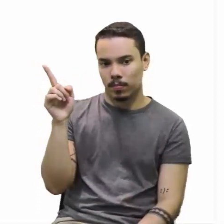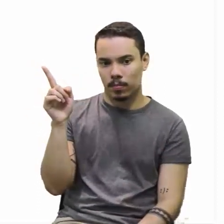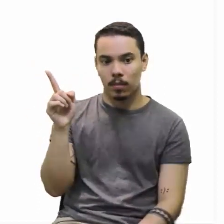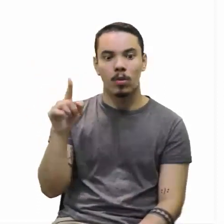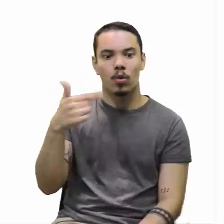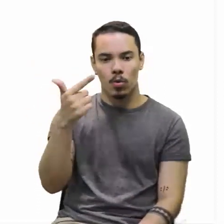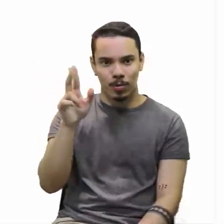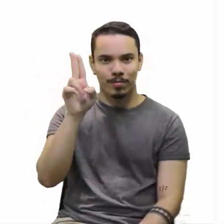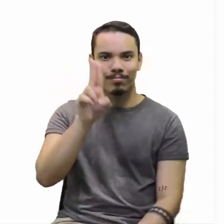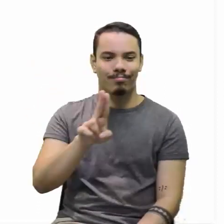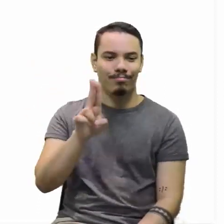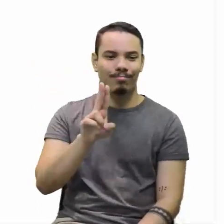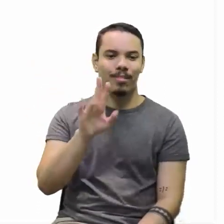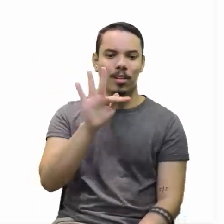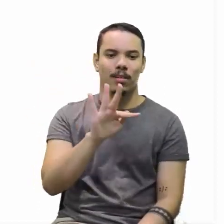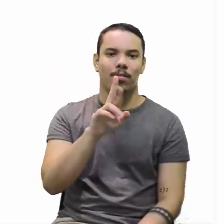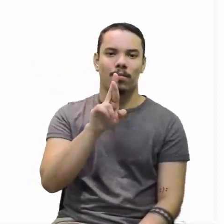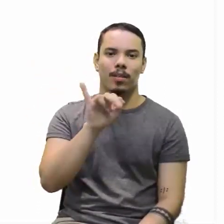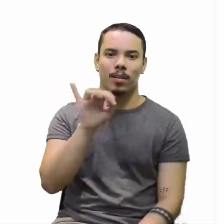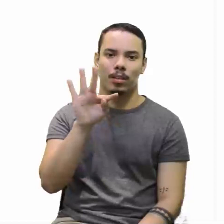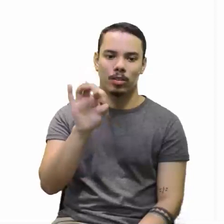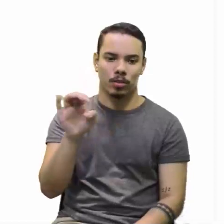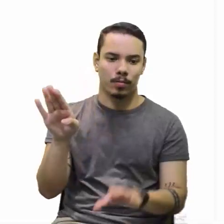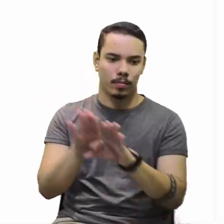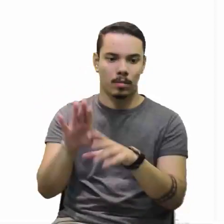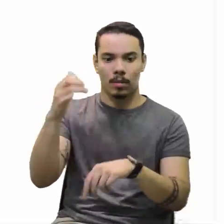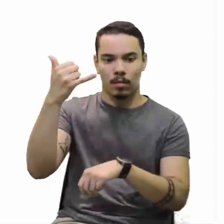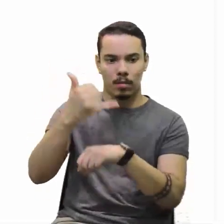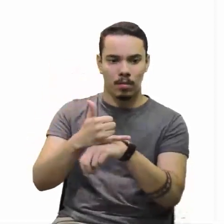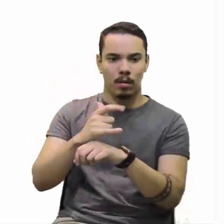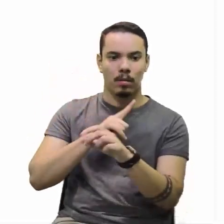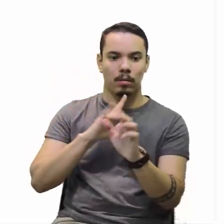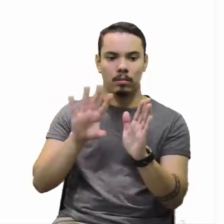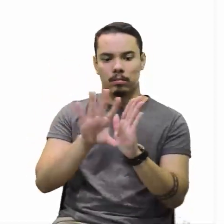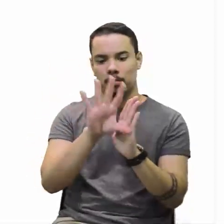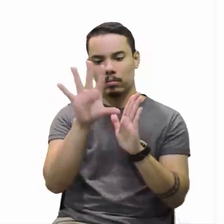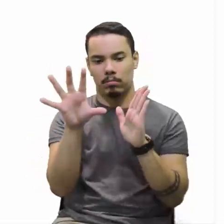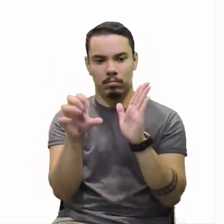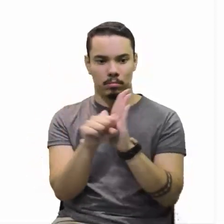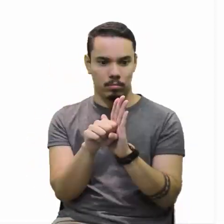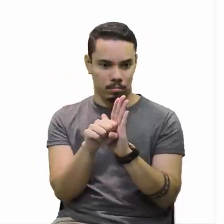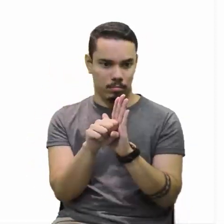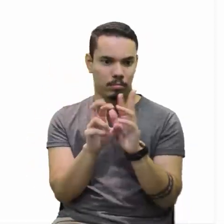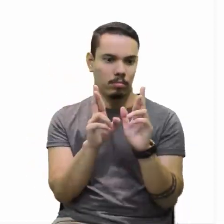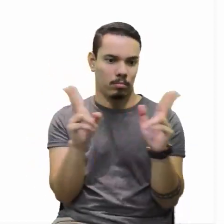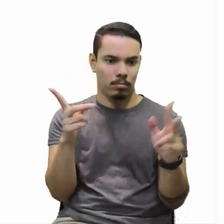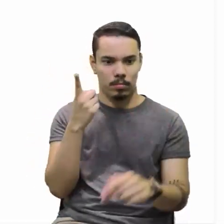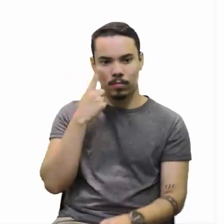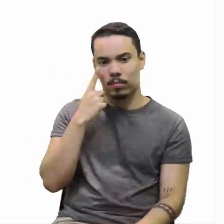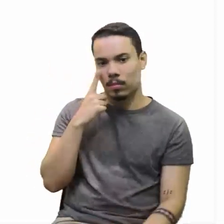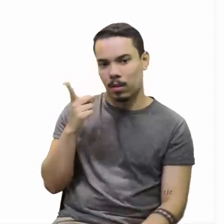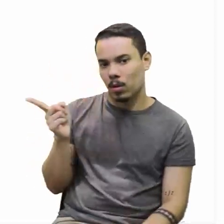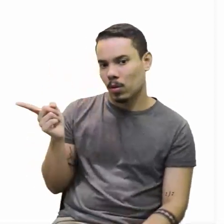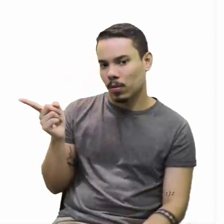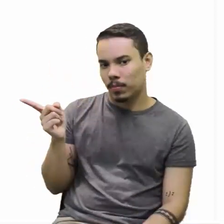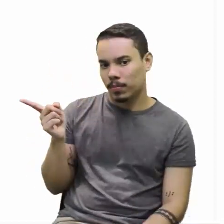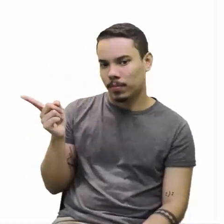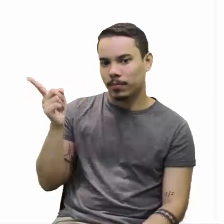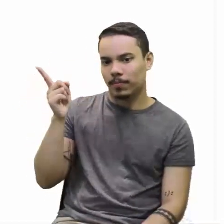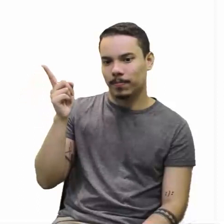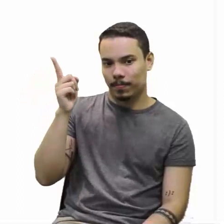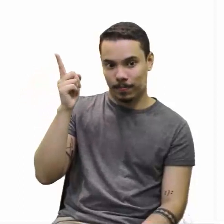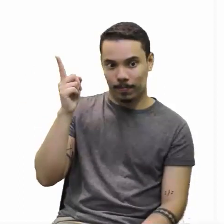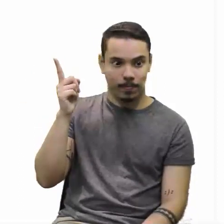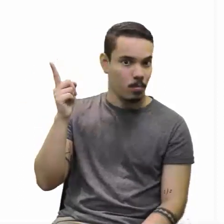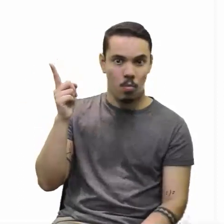ferrite e um núcleo de ferro. Tem uns símbolos diferentes aí. Pode ver que aqui, ó, um tracinho, aqui pontilhado e aqui não